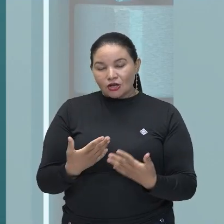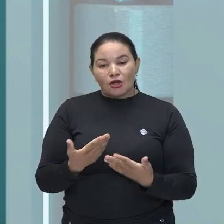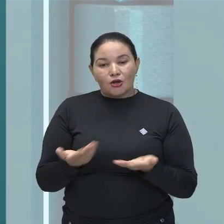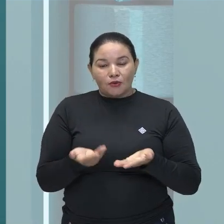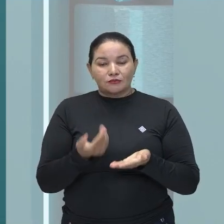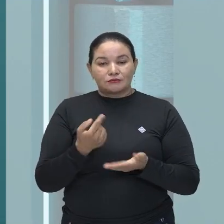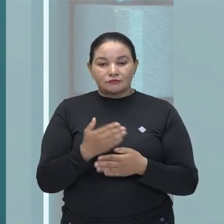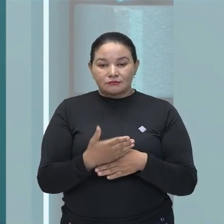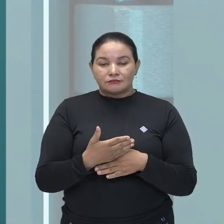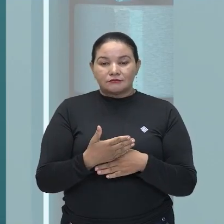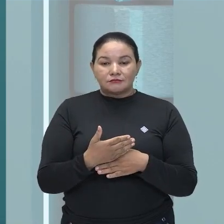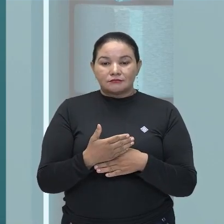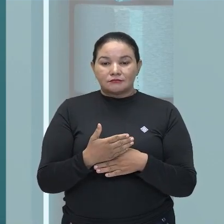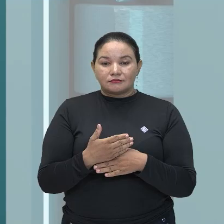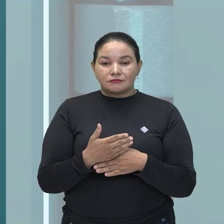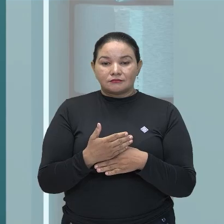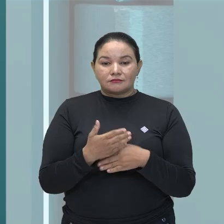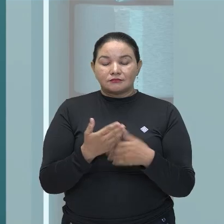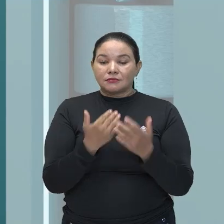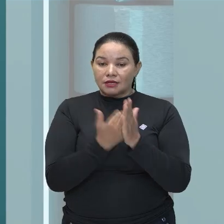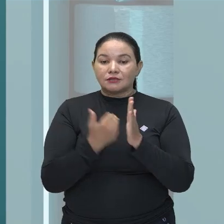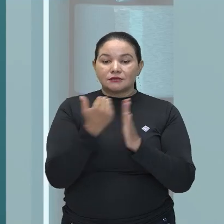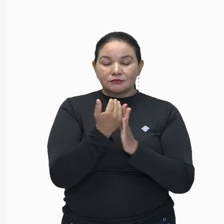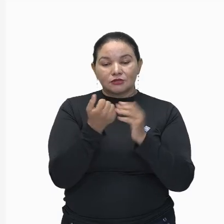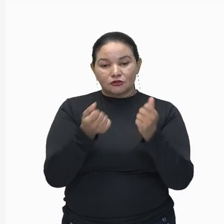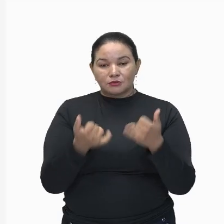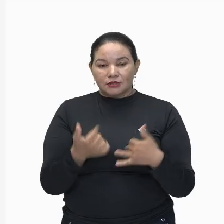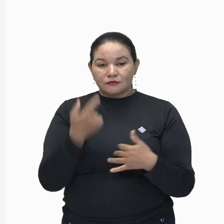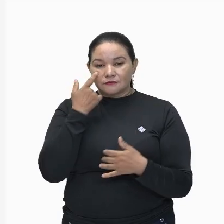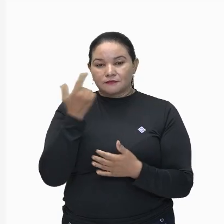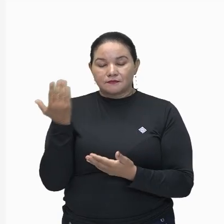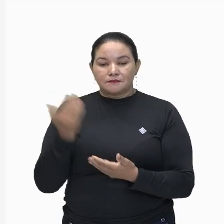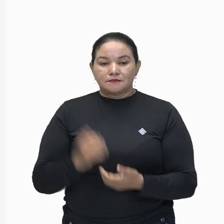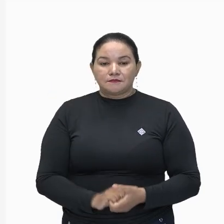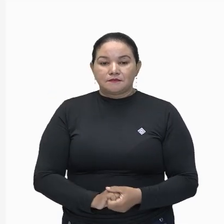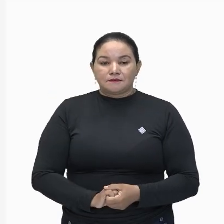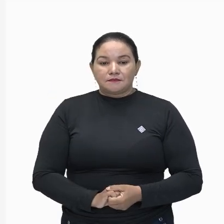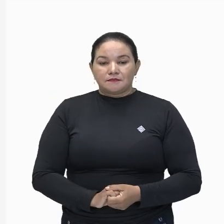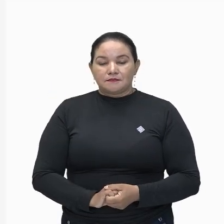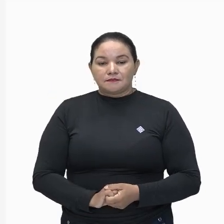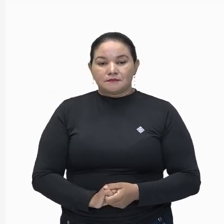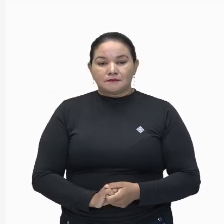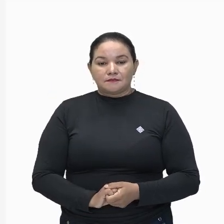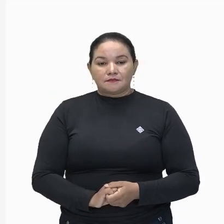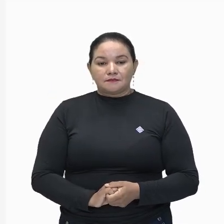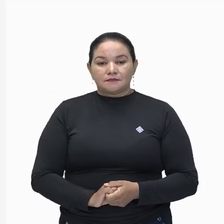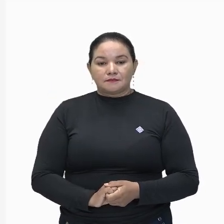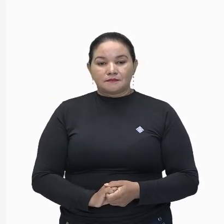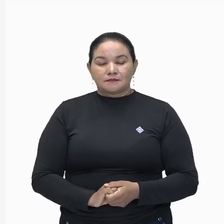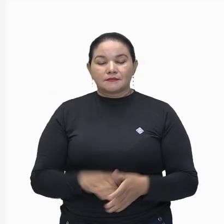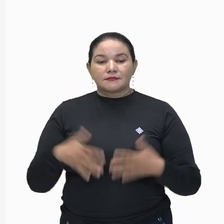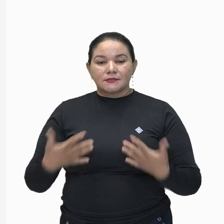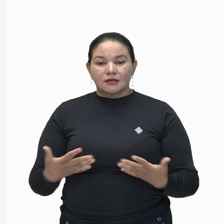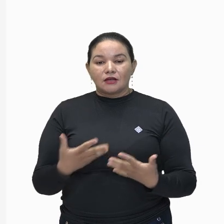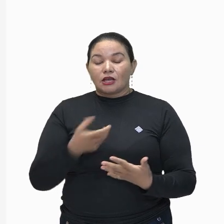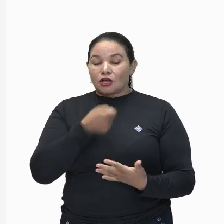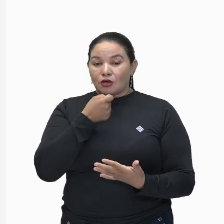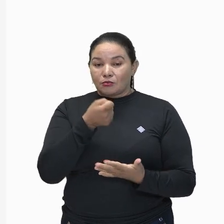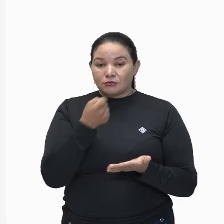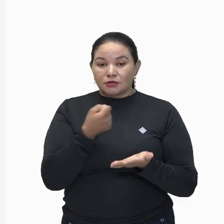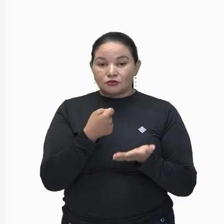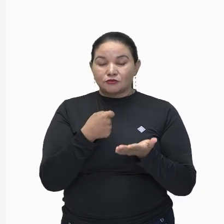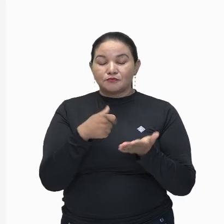ali sobre a reportagem, as características da reportagem, olha só. Muito bem, então a reportagem em jornal